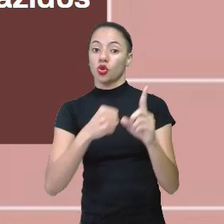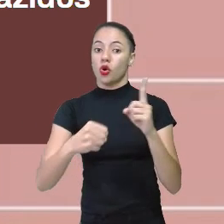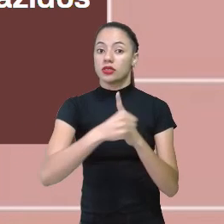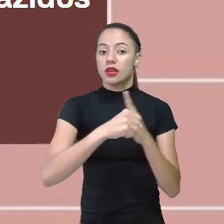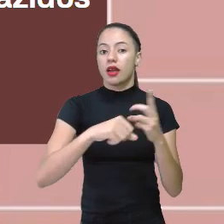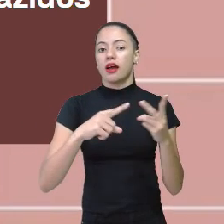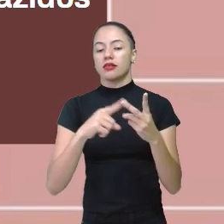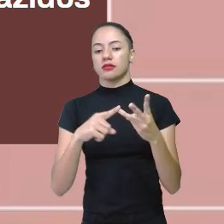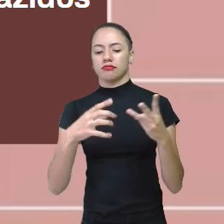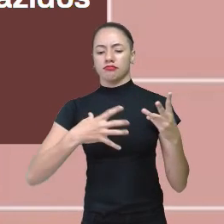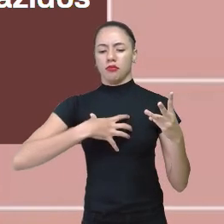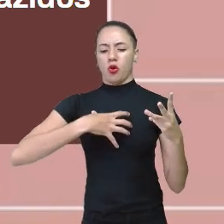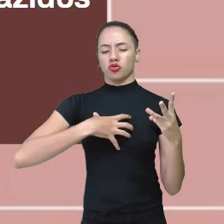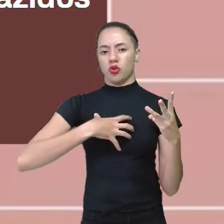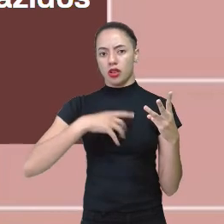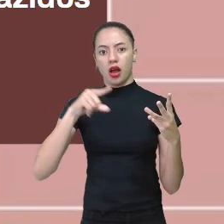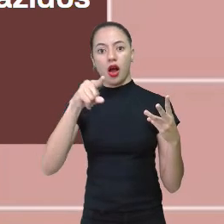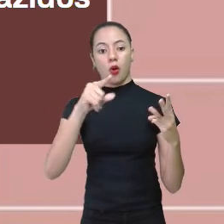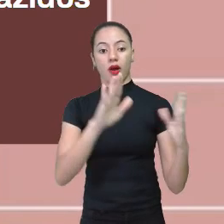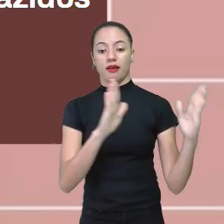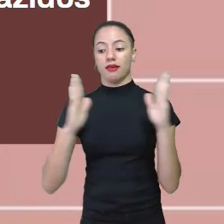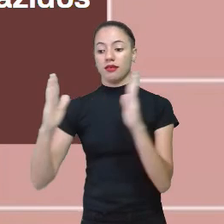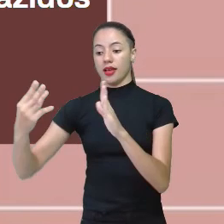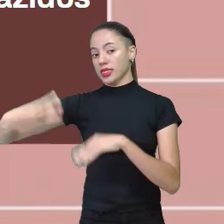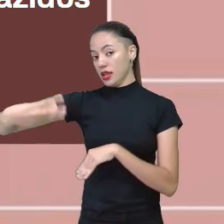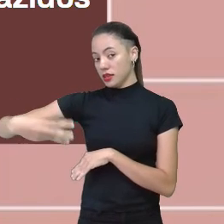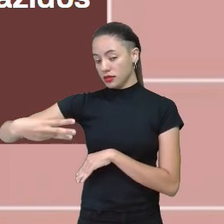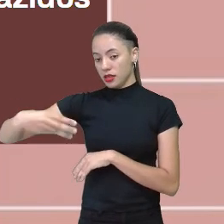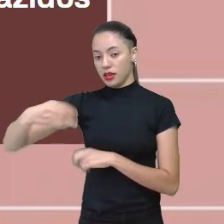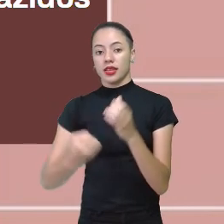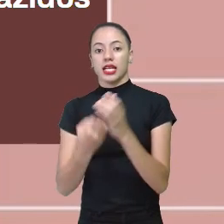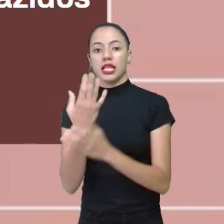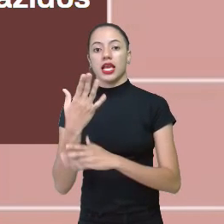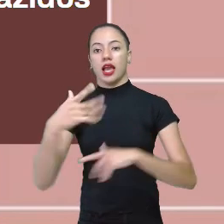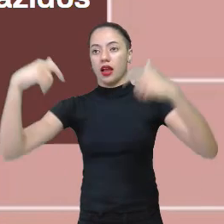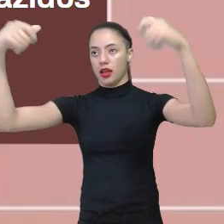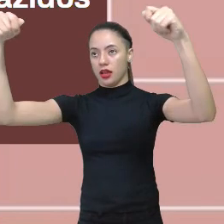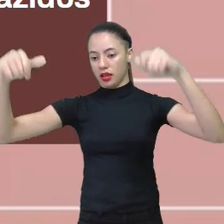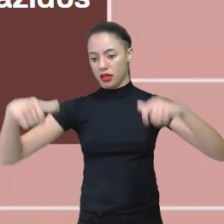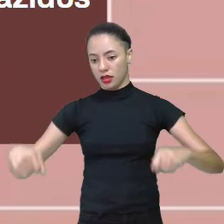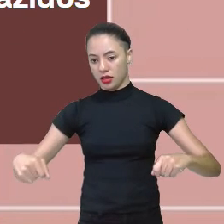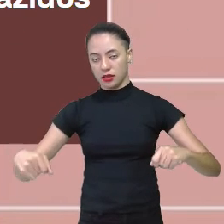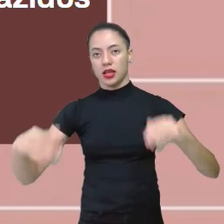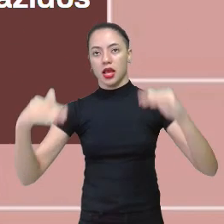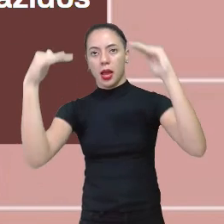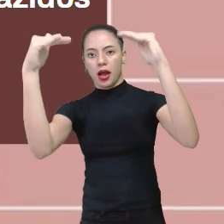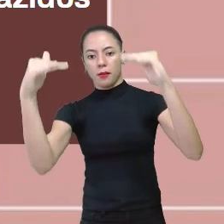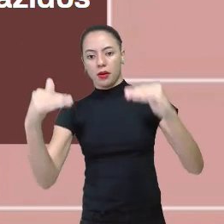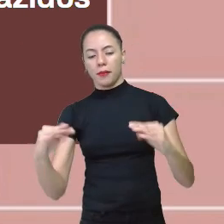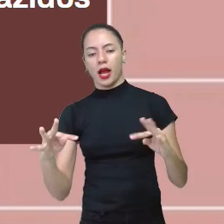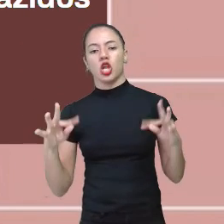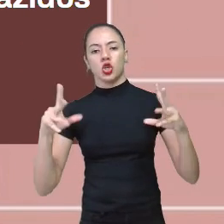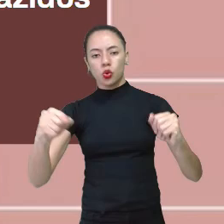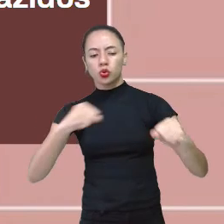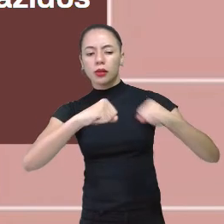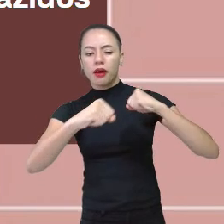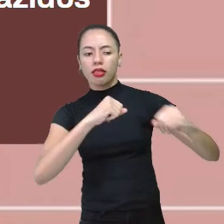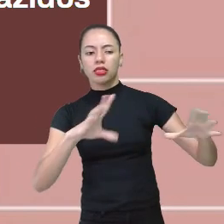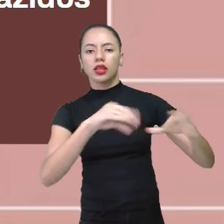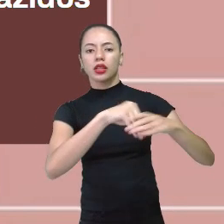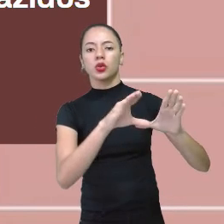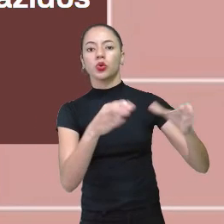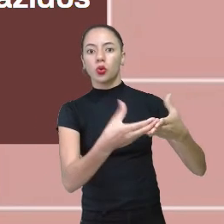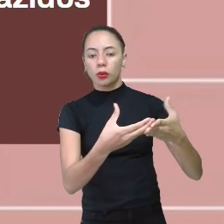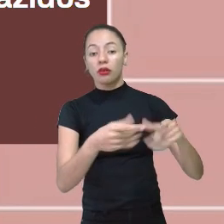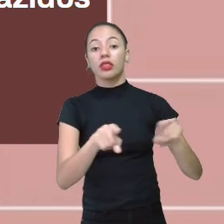fatores emocionais, e aí vocês vão para a terceira etapa, né? Construir um cartaz com os pontos trazidos pelo grupo e socializar com a